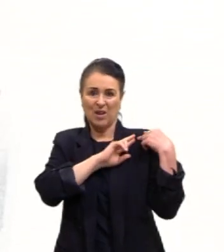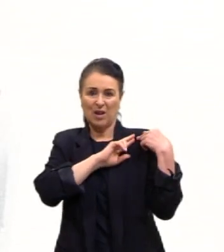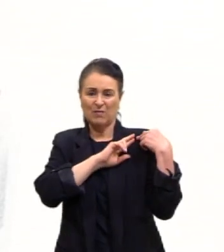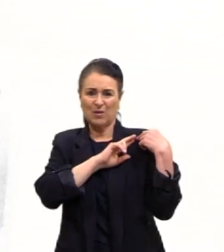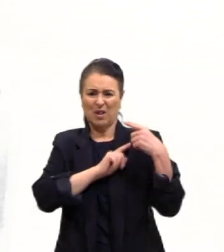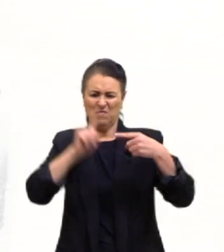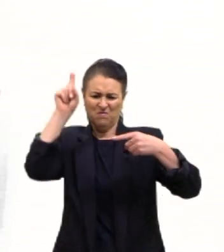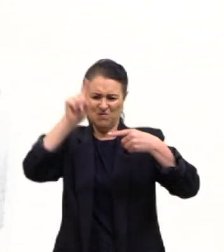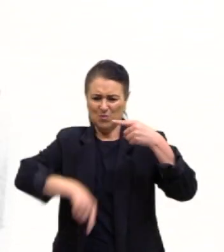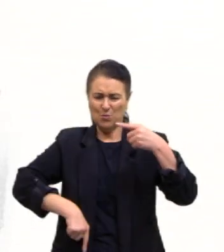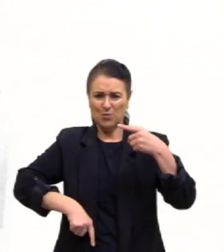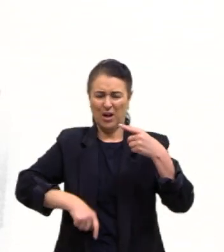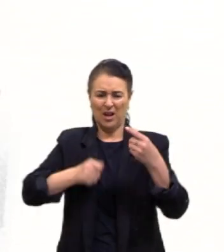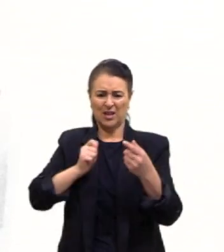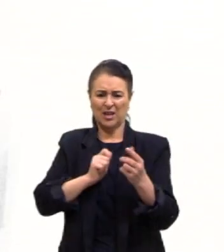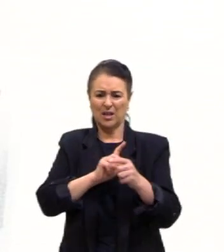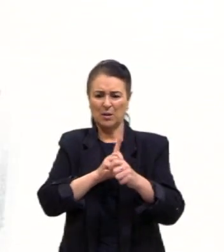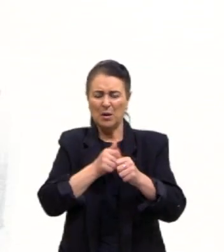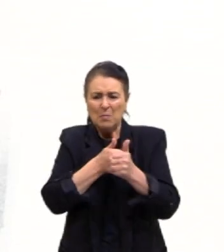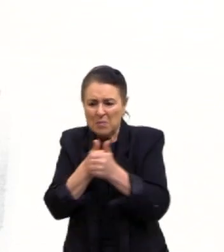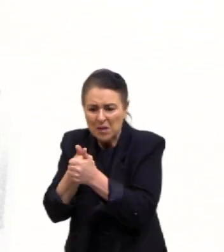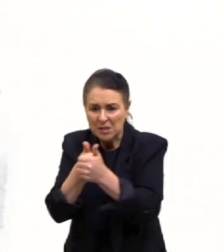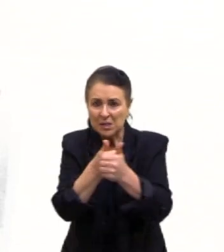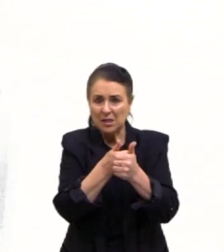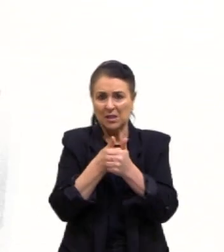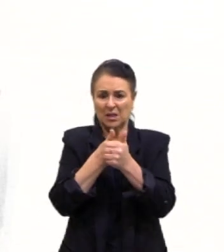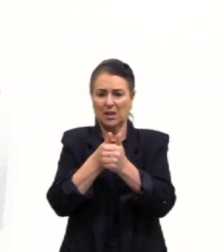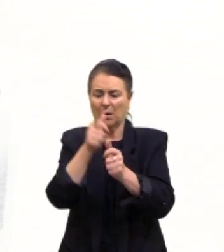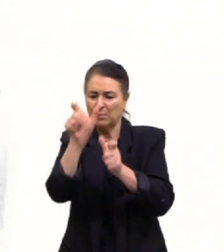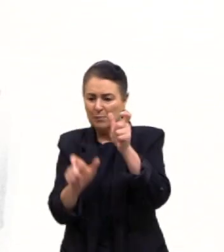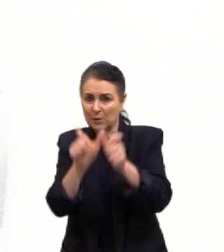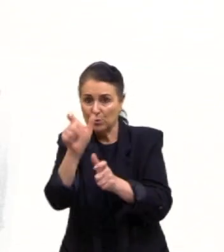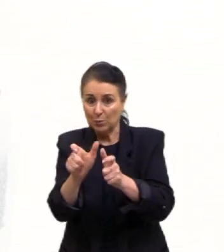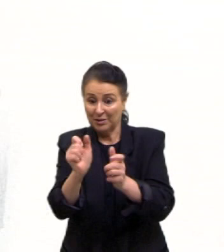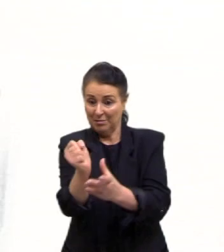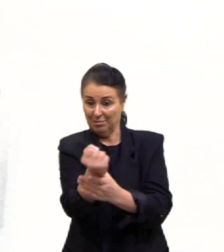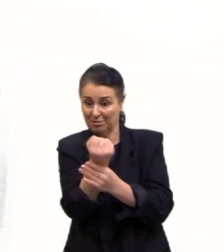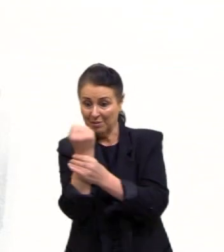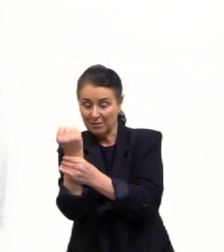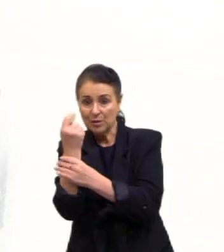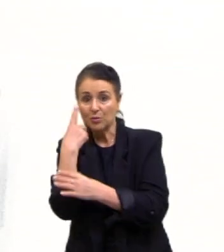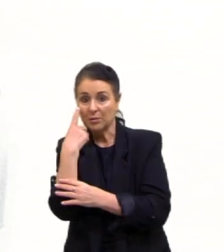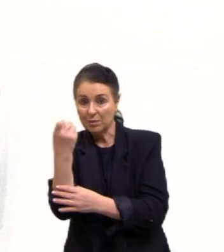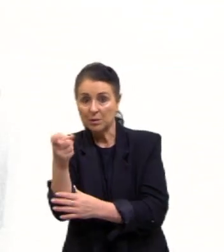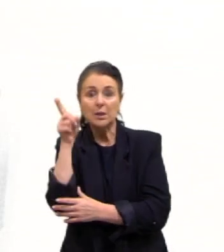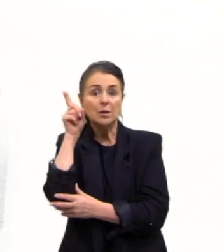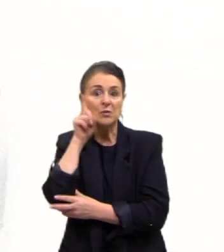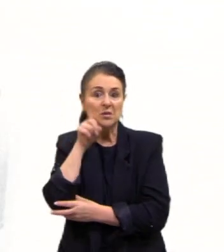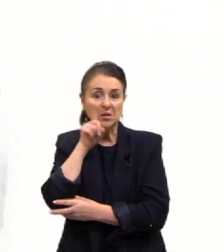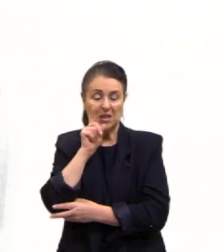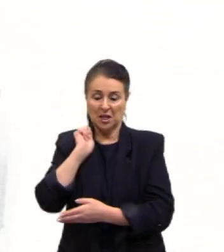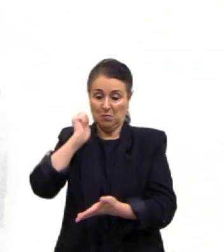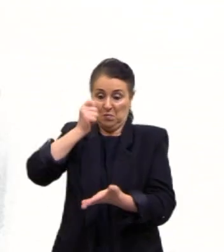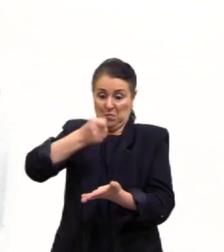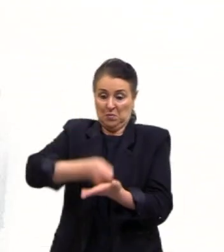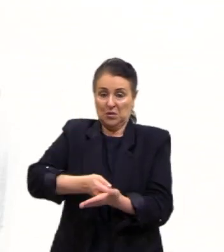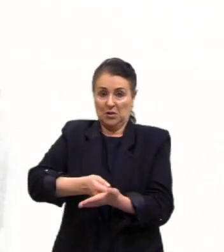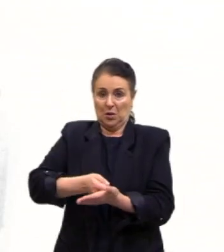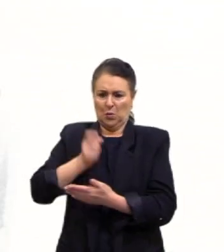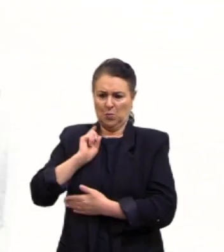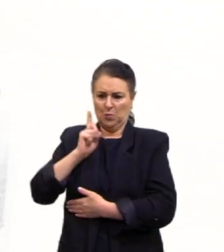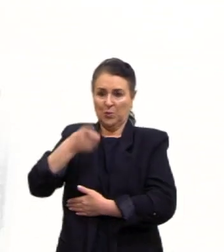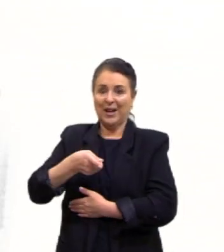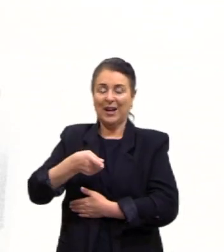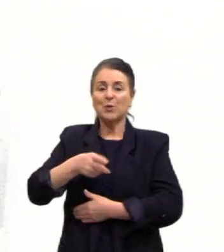opositores e que defendia os interesses dos Estados Unidos né se diz que eram ditador fantoche né governos que eram